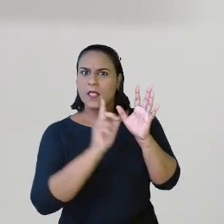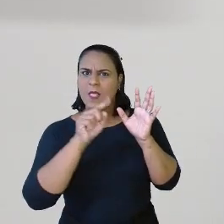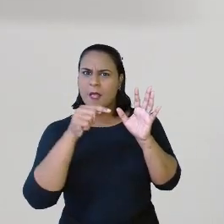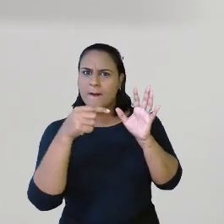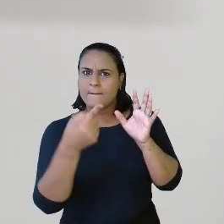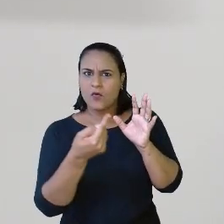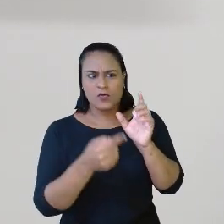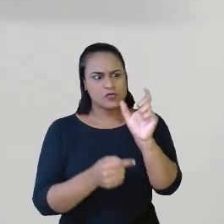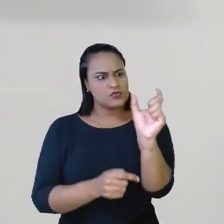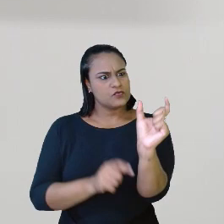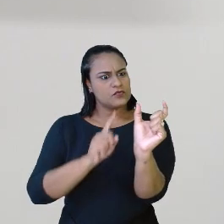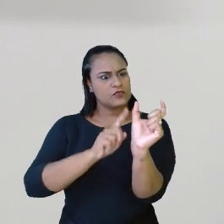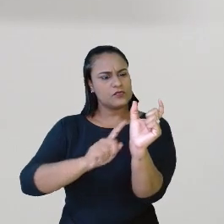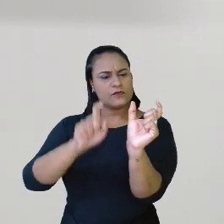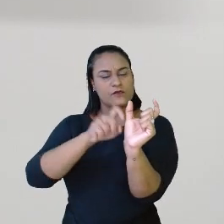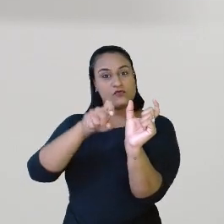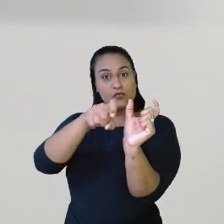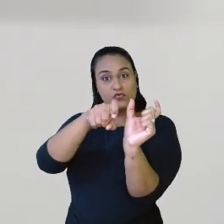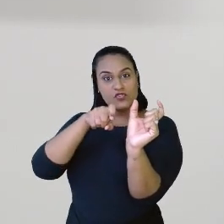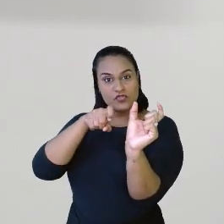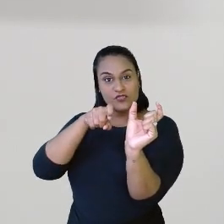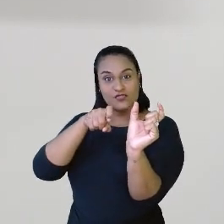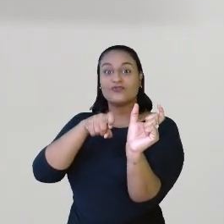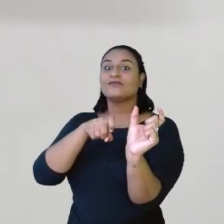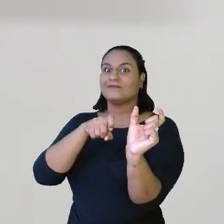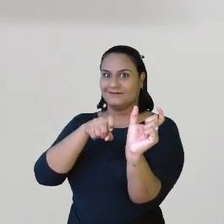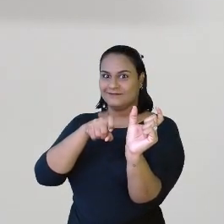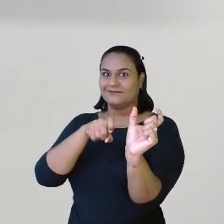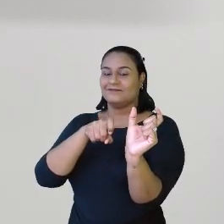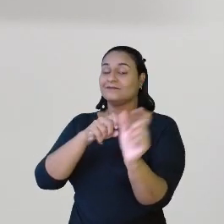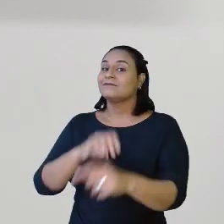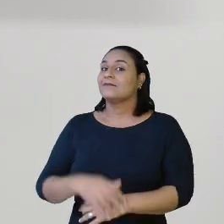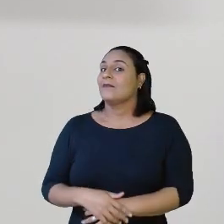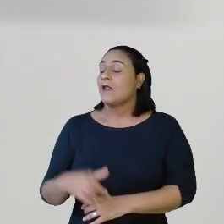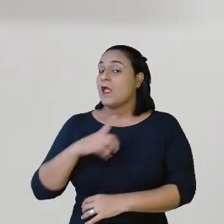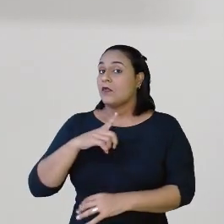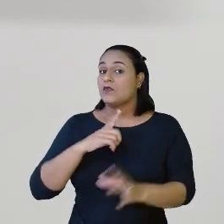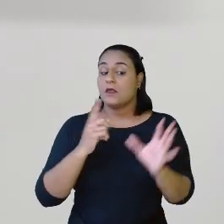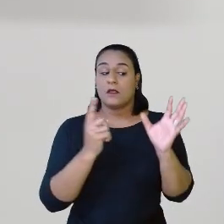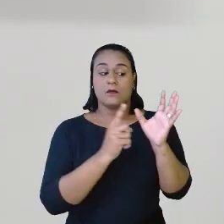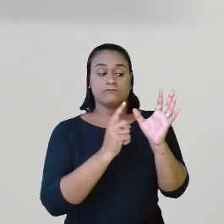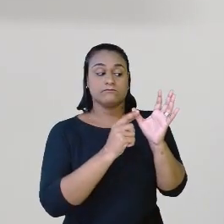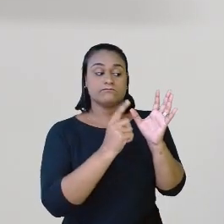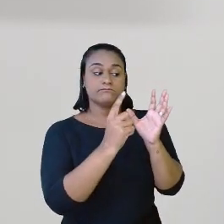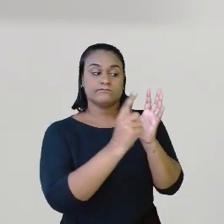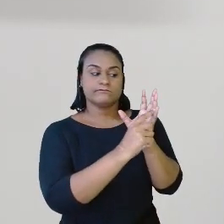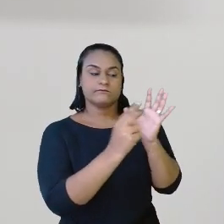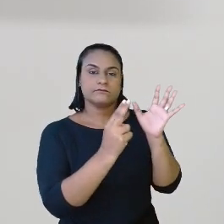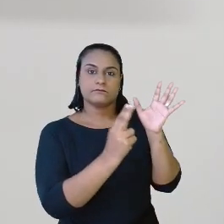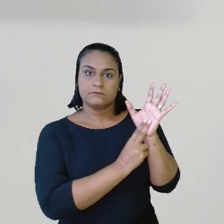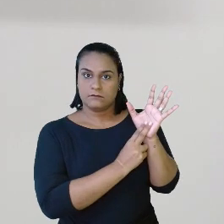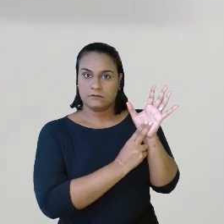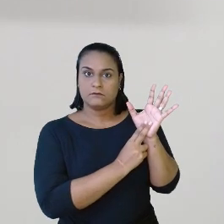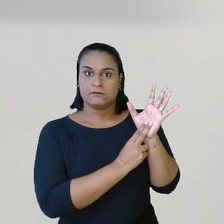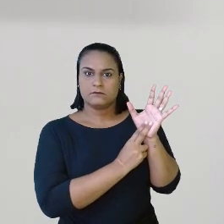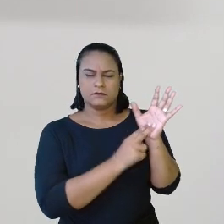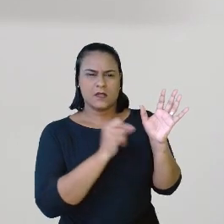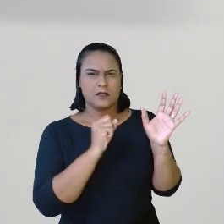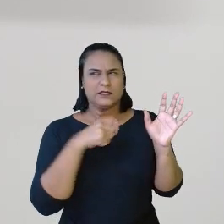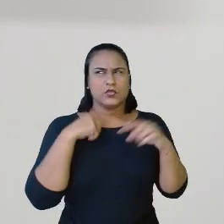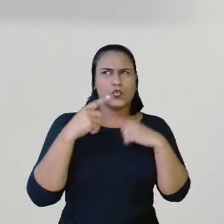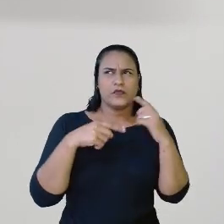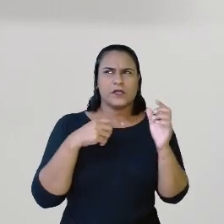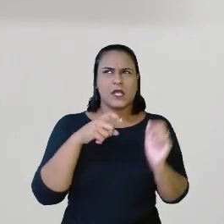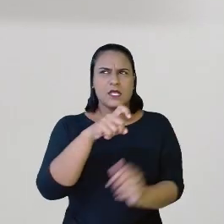gente vai usar o X. Então, eu tenho um ditongo na sílaba e estou com dúvida se é X